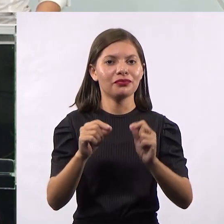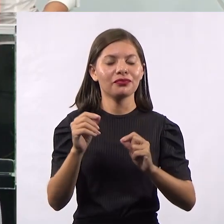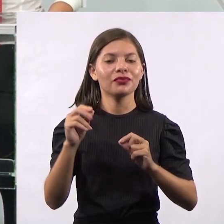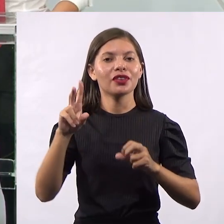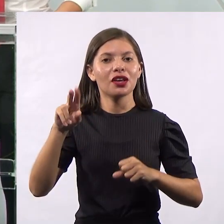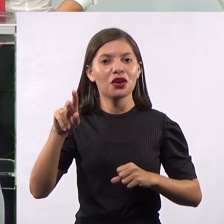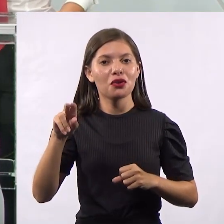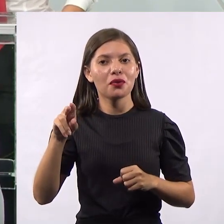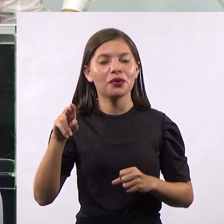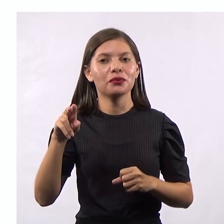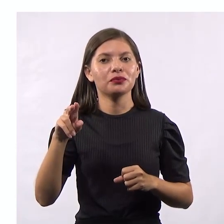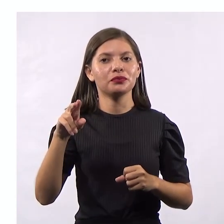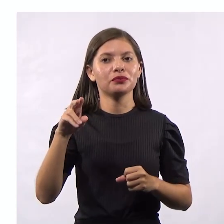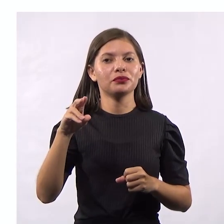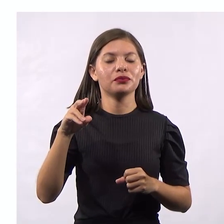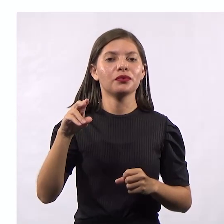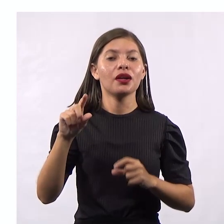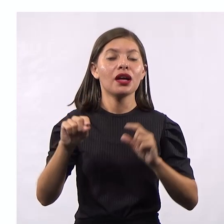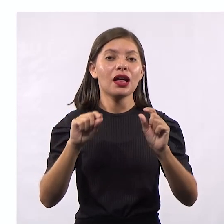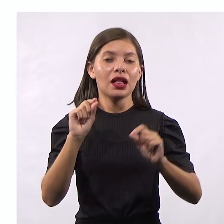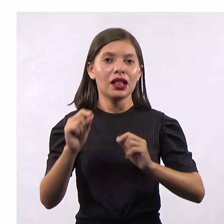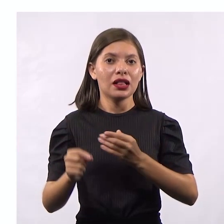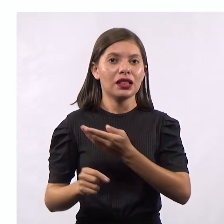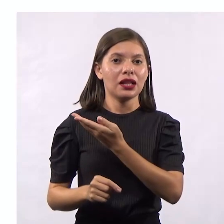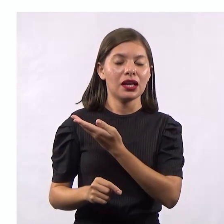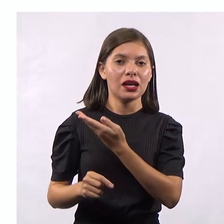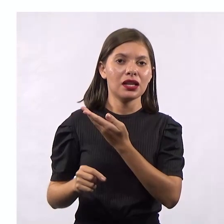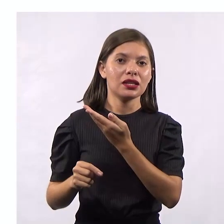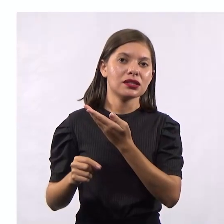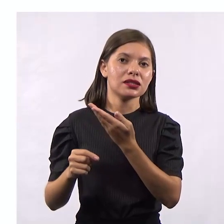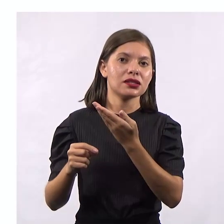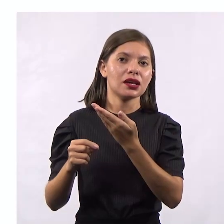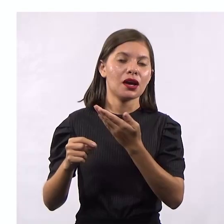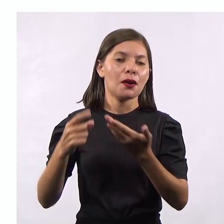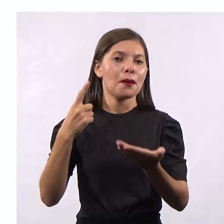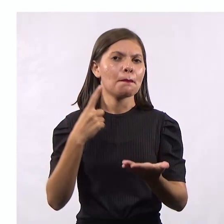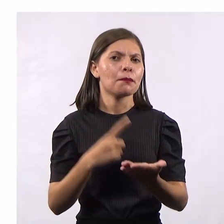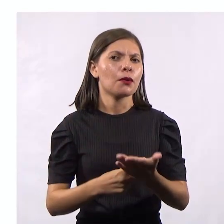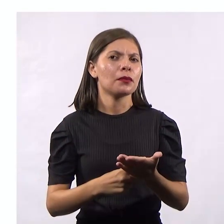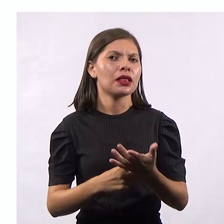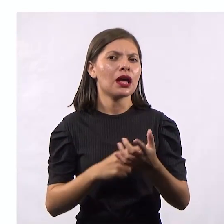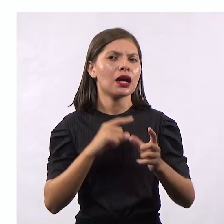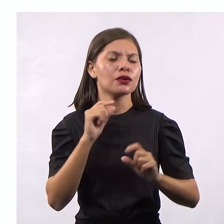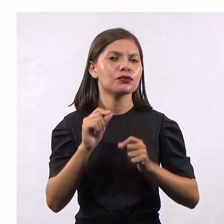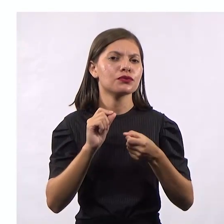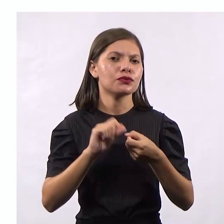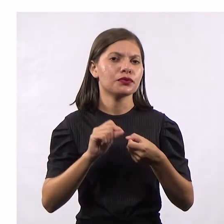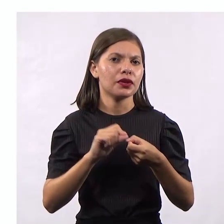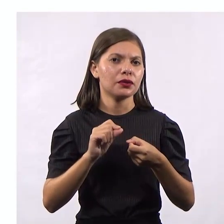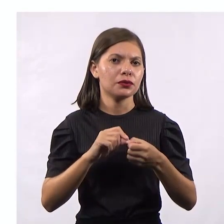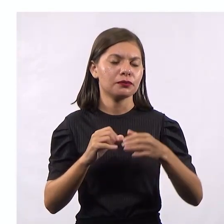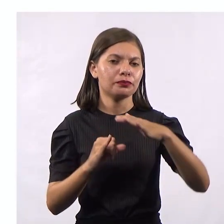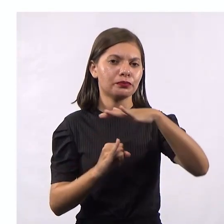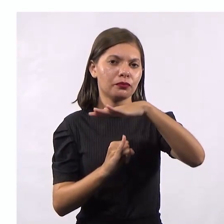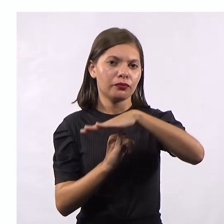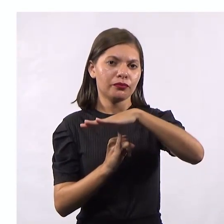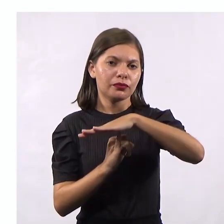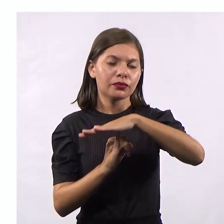digamos assim. Por quê? Vejam, eles são acordos, eles são pactos, os